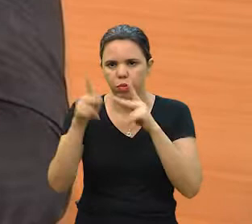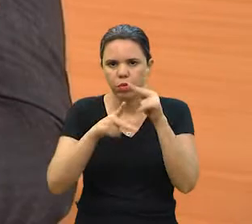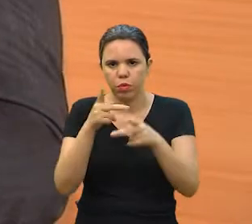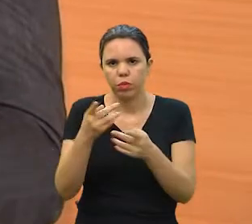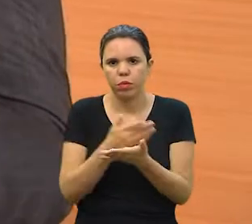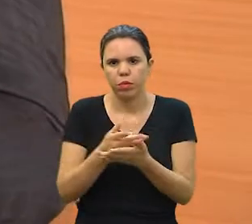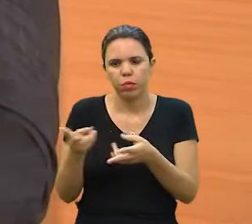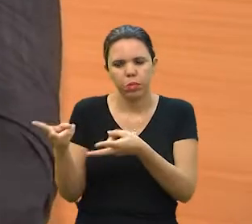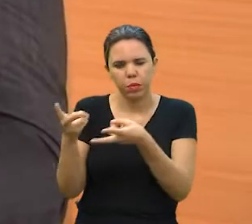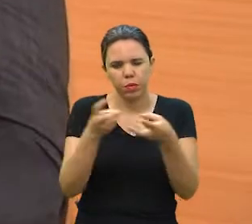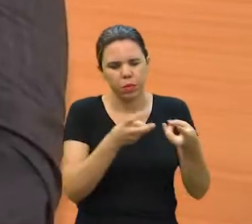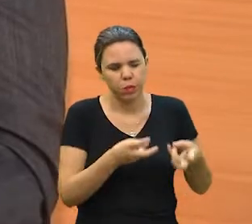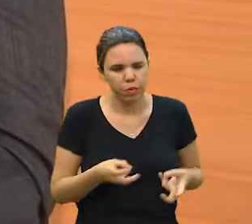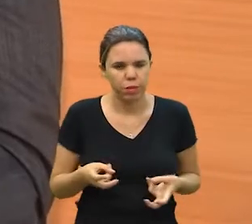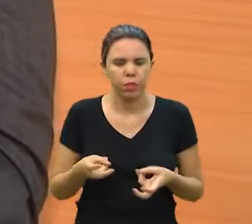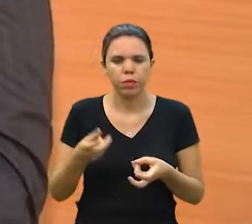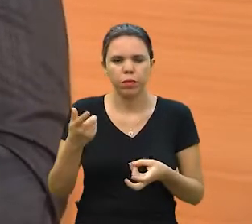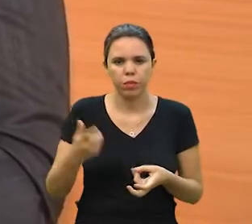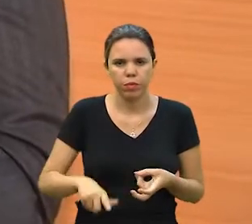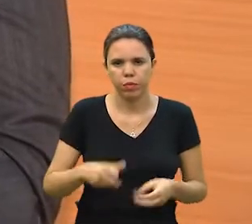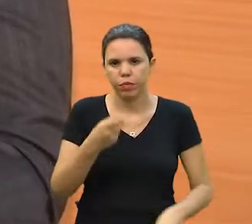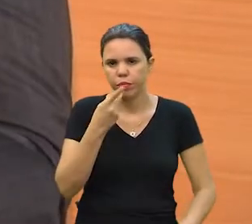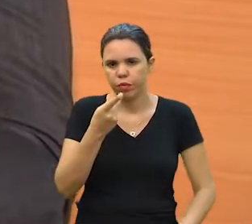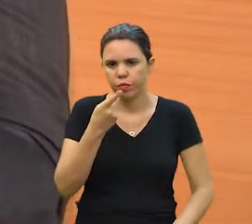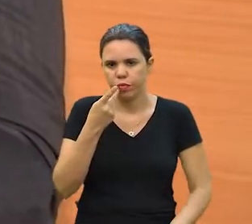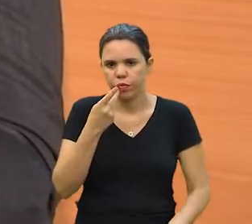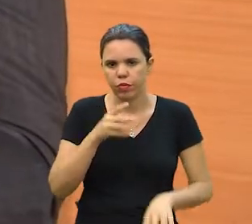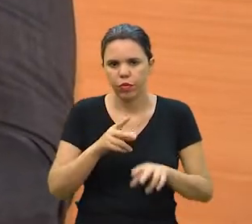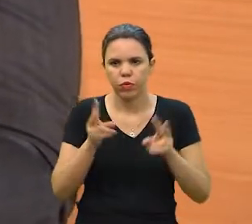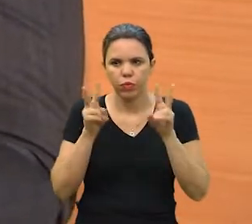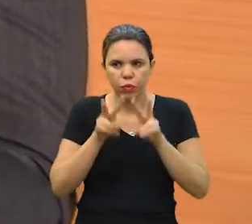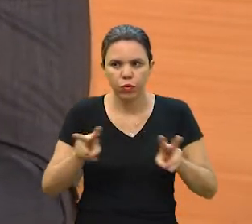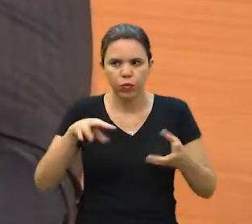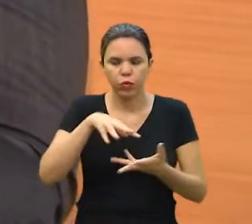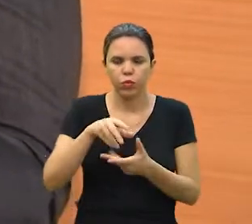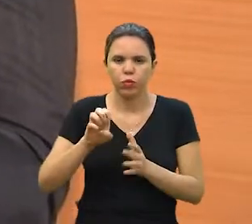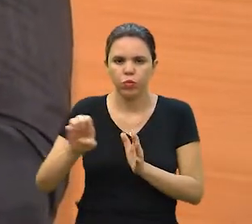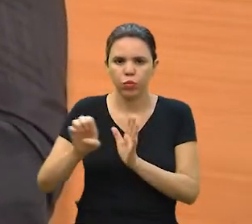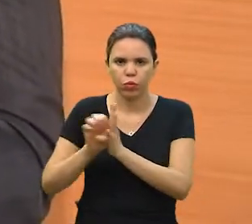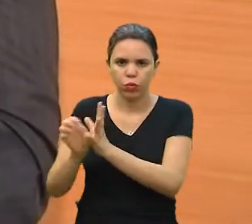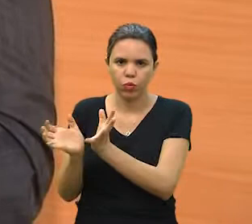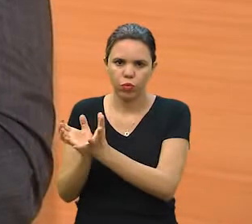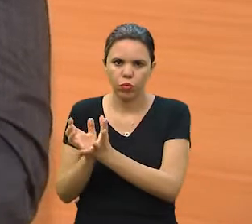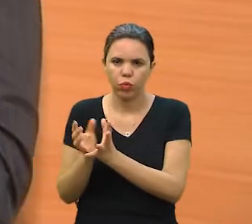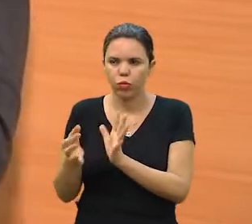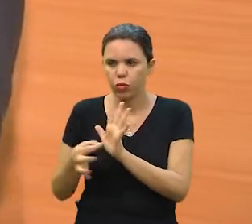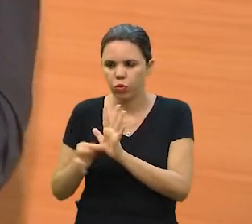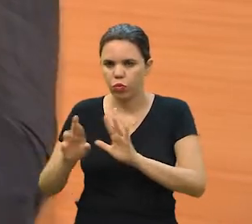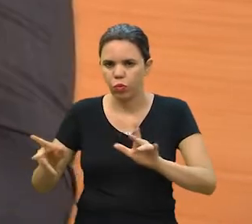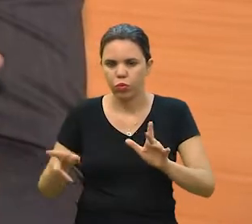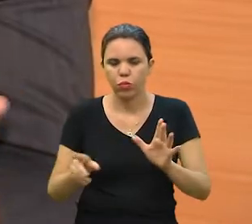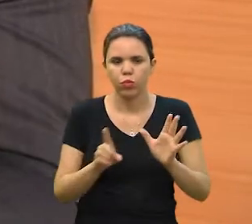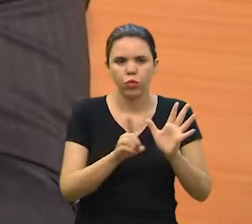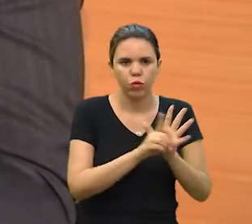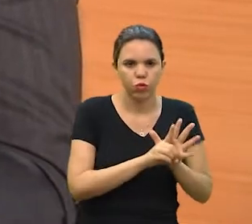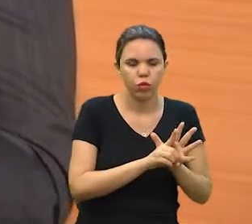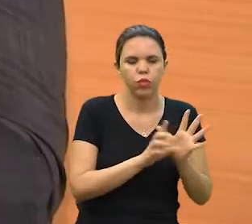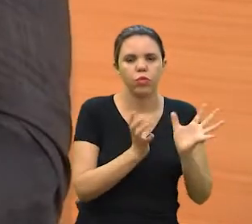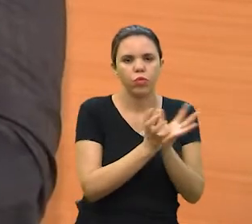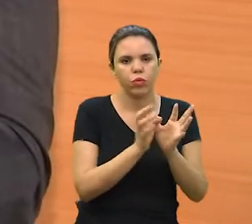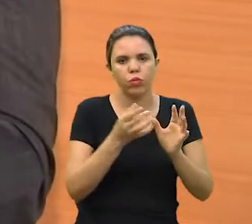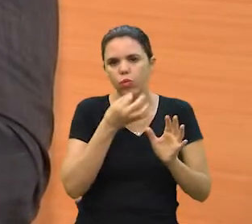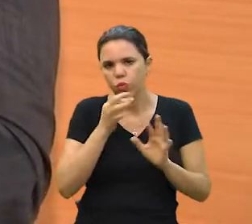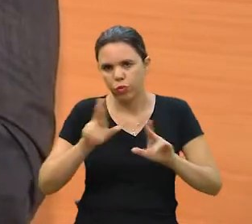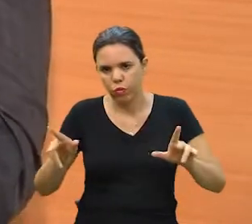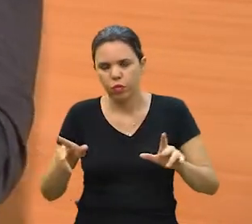naturalmente as pessoas começaram a ver, mais uma vez o que eu falei da visão de mundo, né, a esquerda tem uma visão de mundo e a direita tem uma visão de mundo.